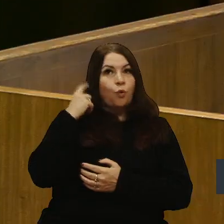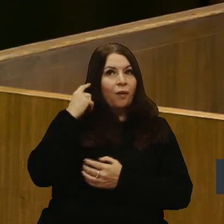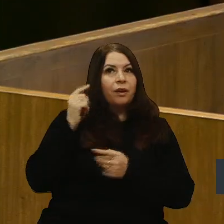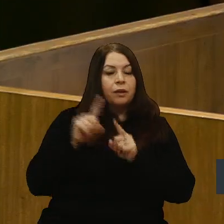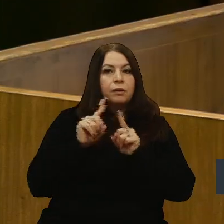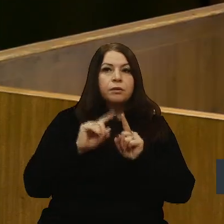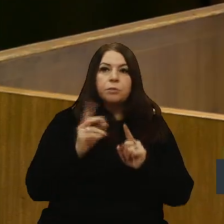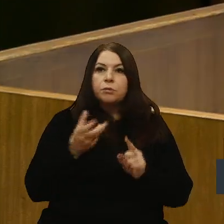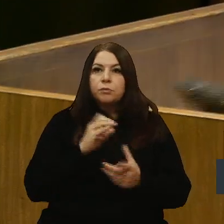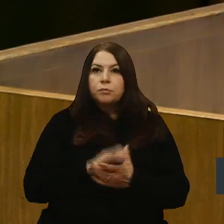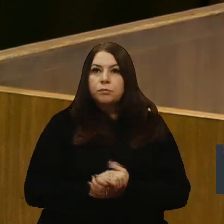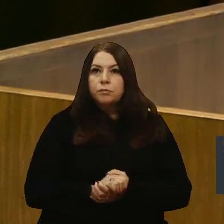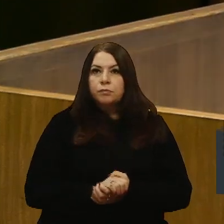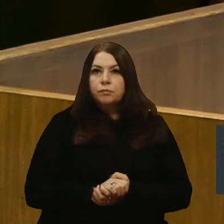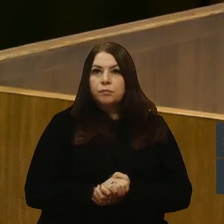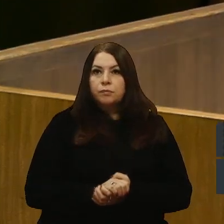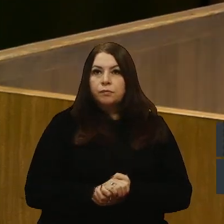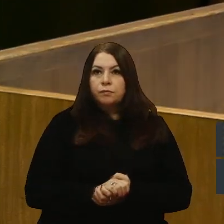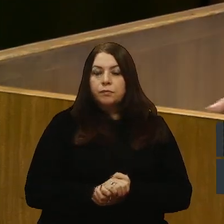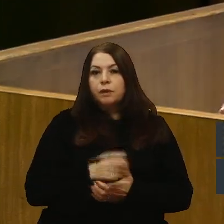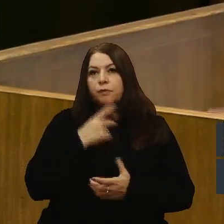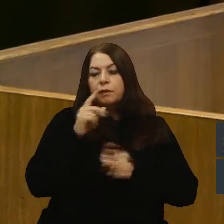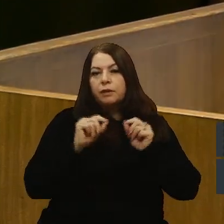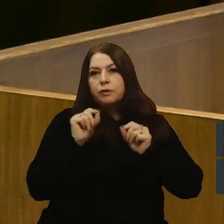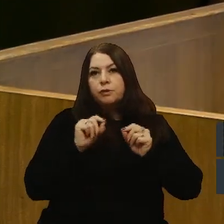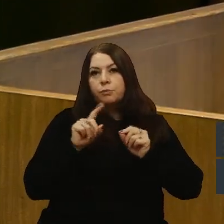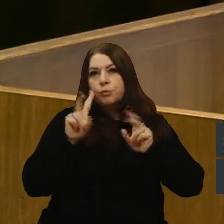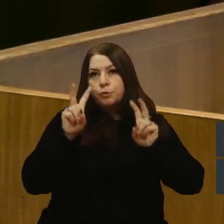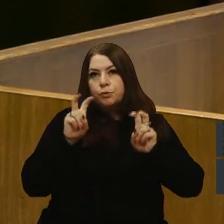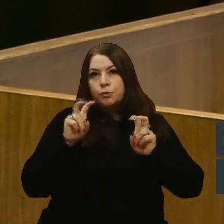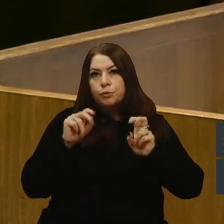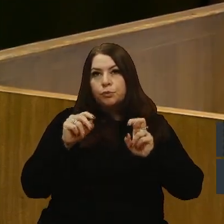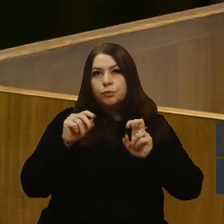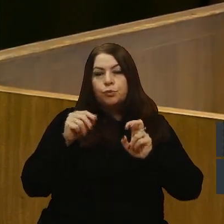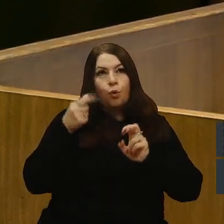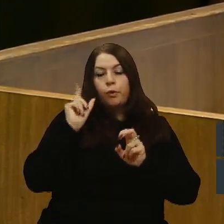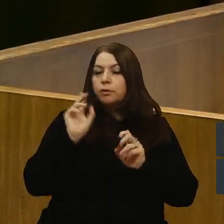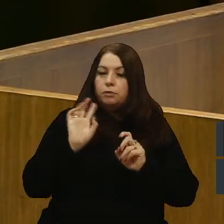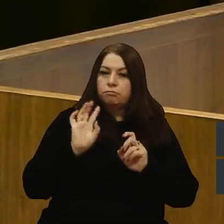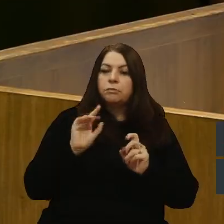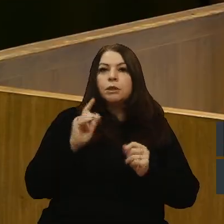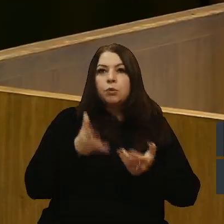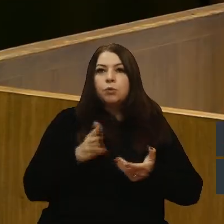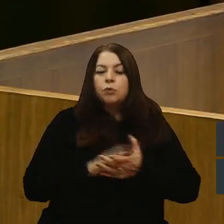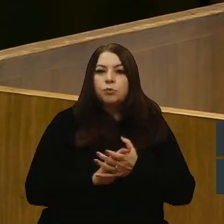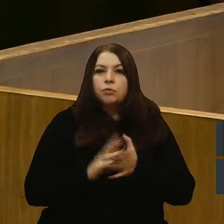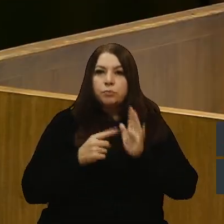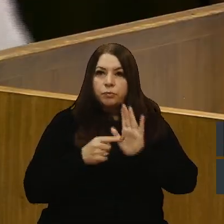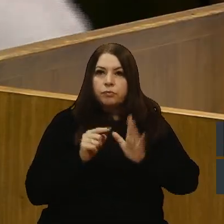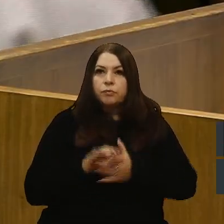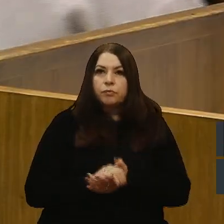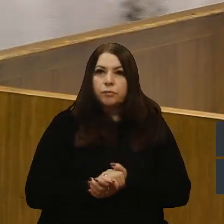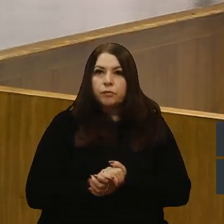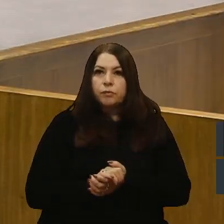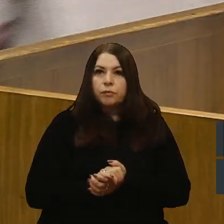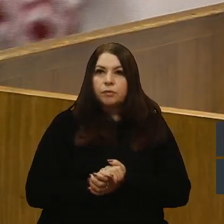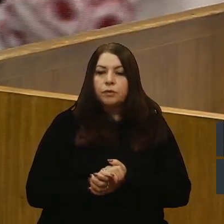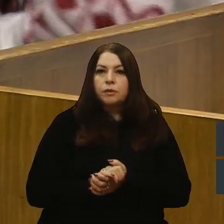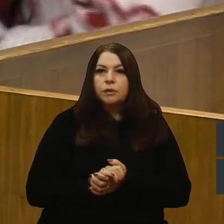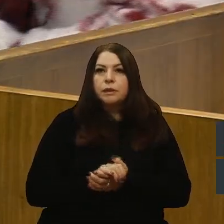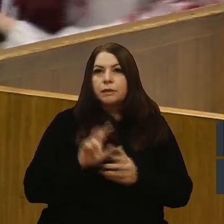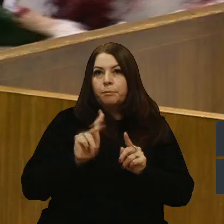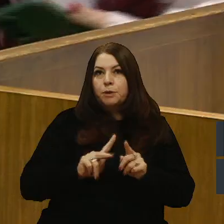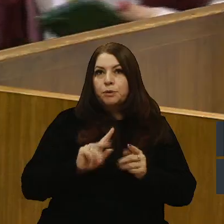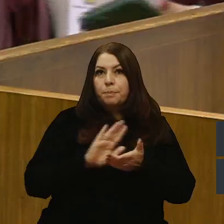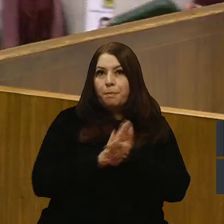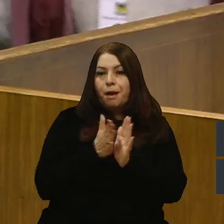não queria falar sobre outro assunto ontem, então hoje eu trago aqui o caso do torturador. Eu